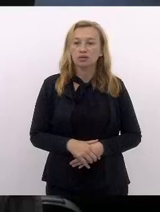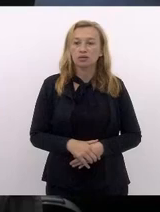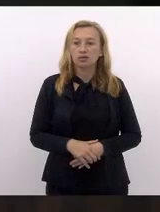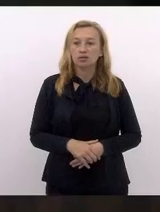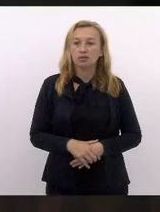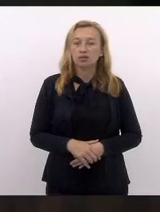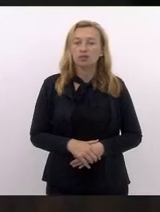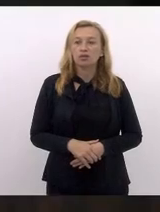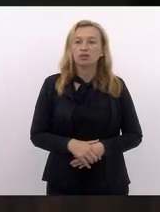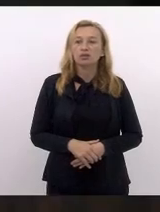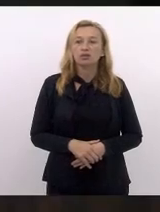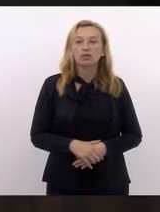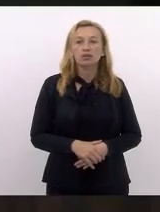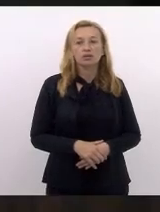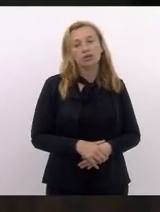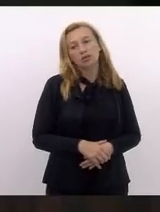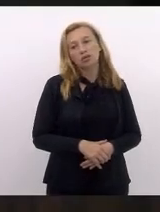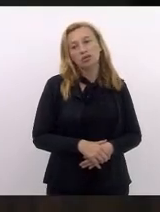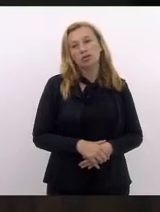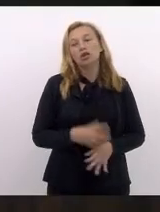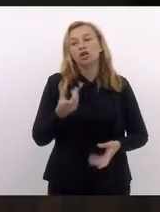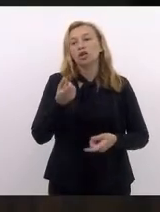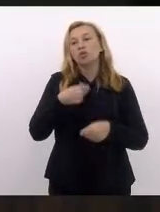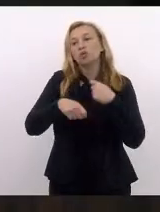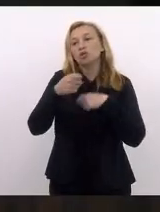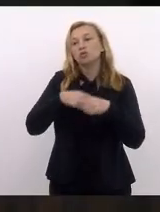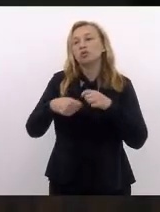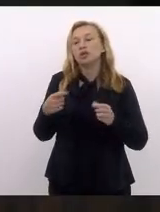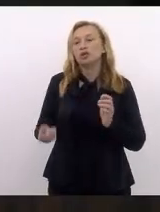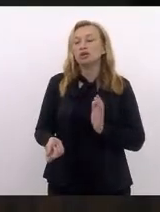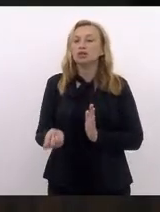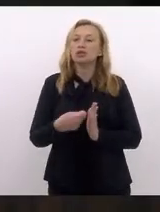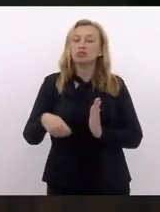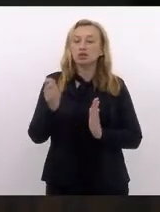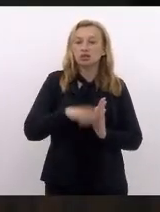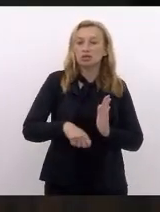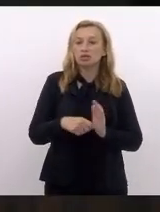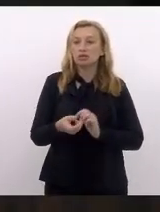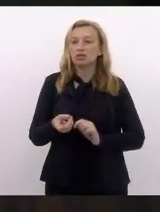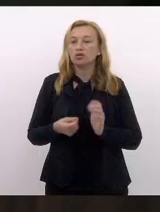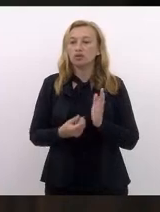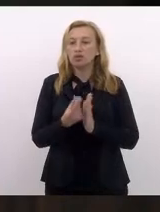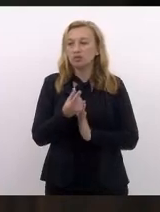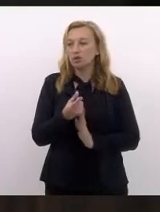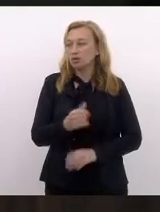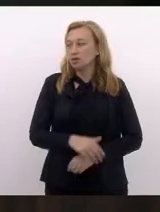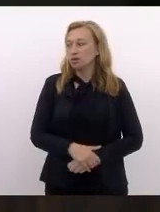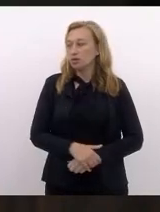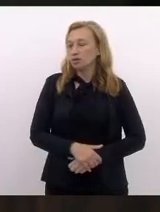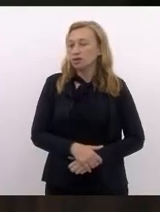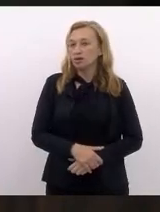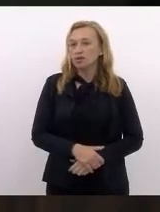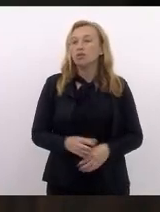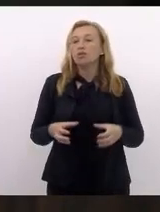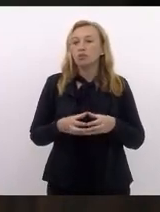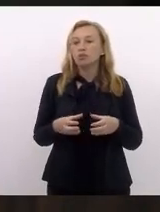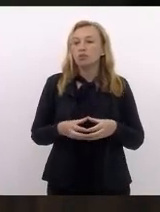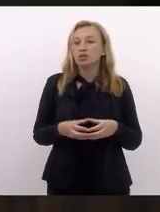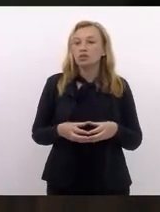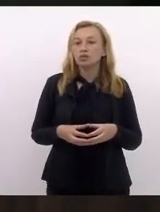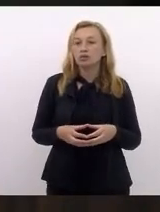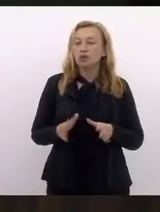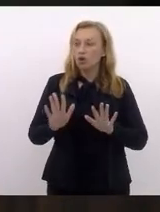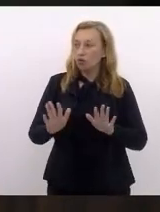E como está a decoração Justiça economia tributação e orçamento e para emitir parecer pela comissão